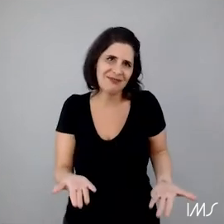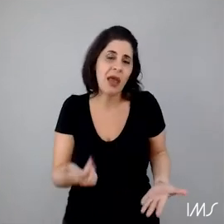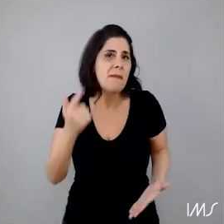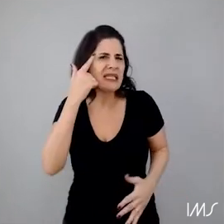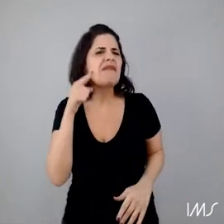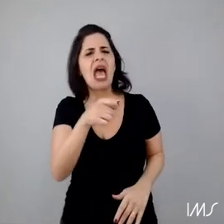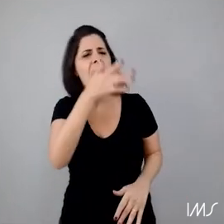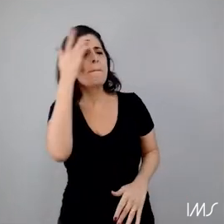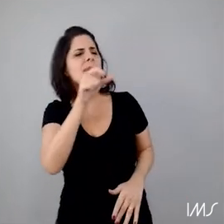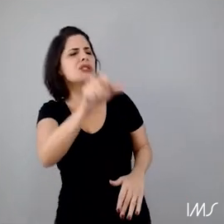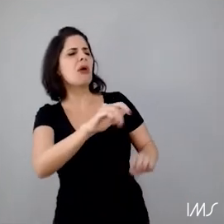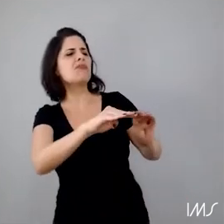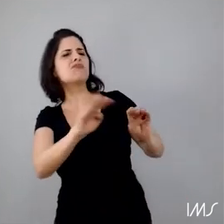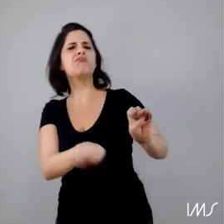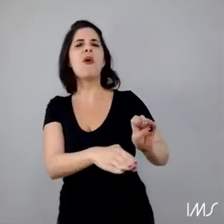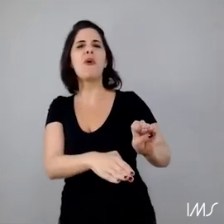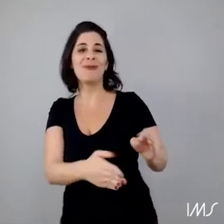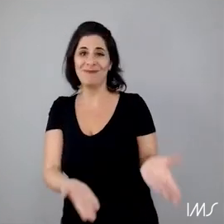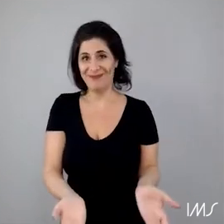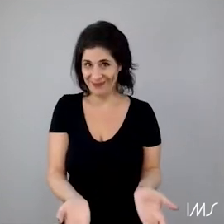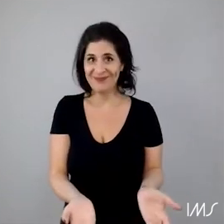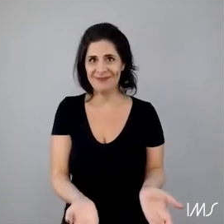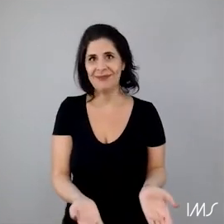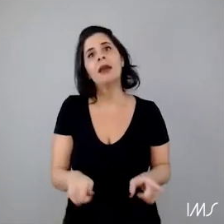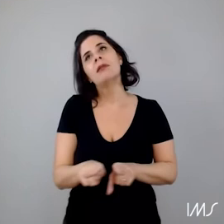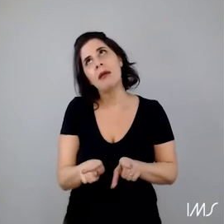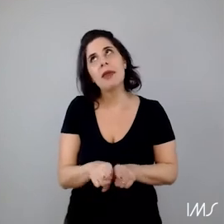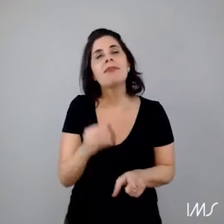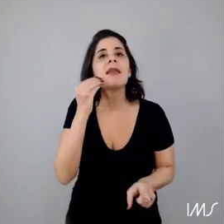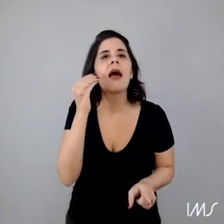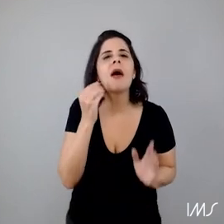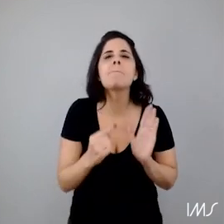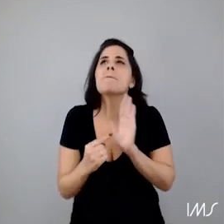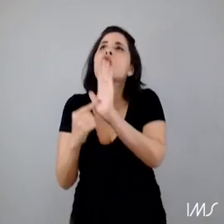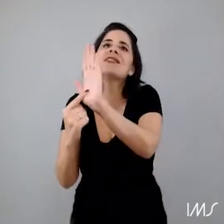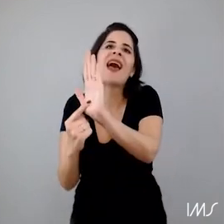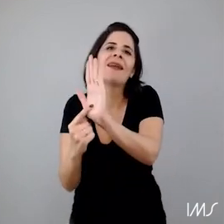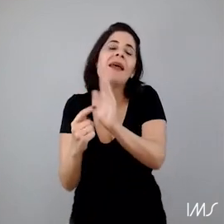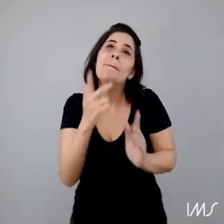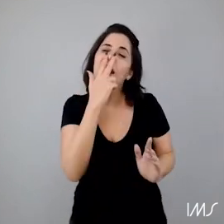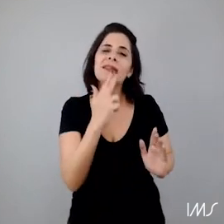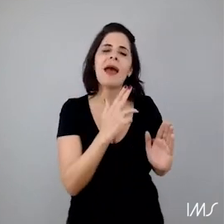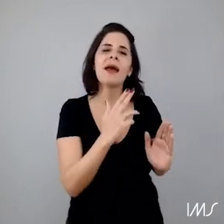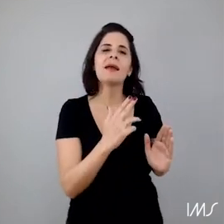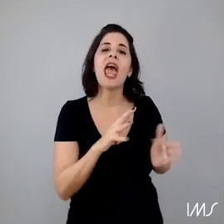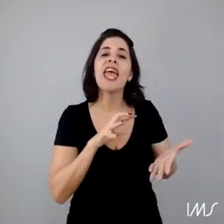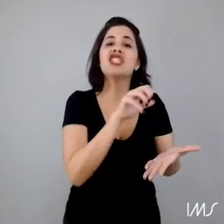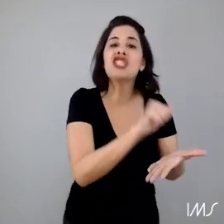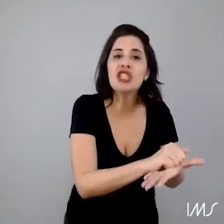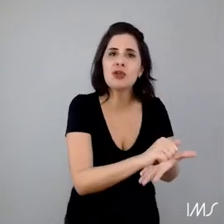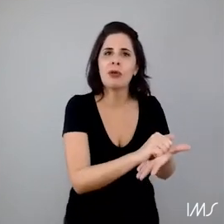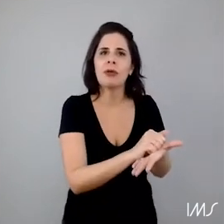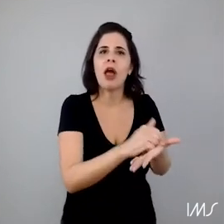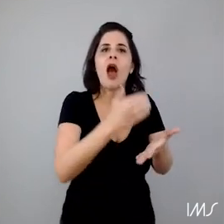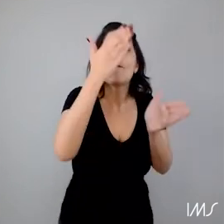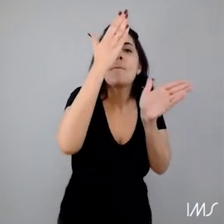pseudocientíficas, né? Essa inferioridade, ou melhor dizendo, essa superioridade do homem branco, né? Diante